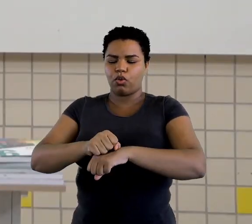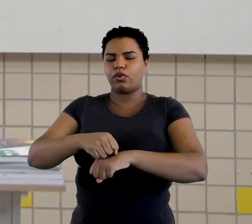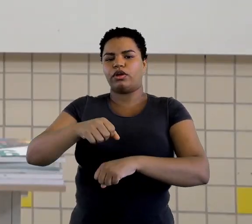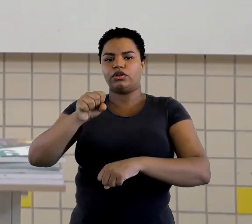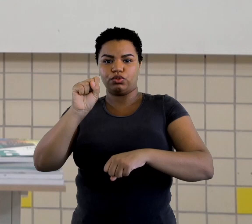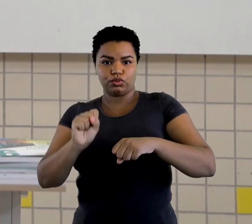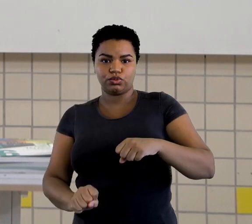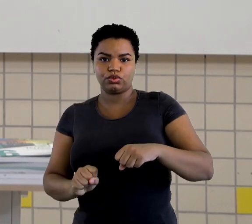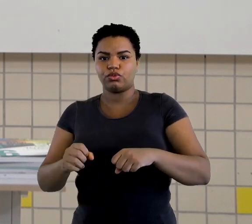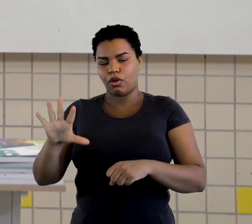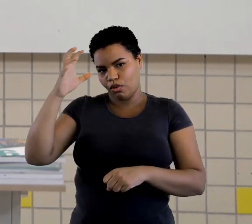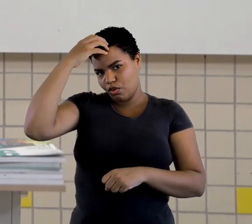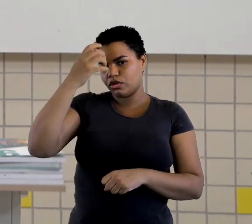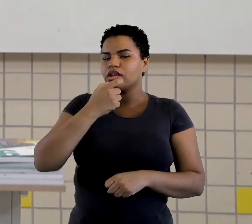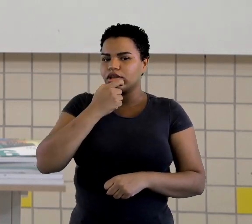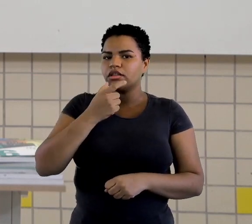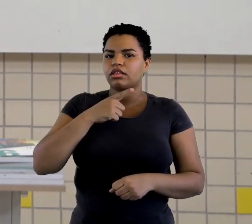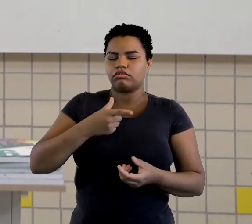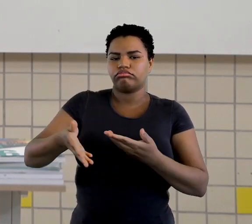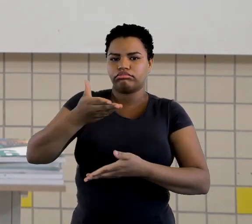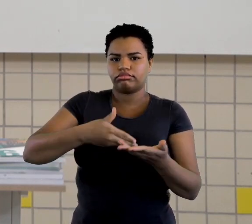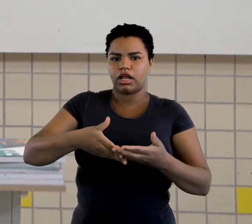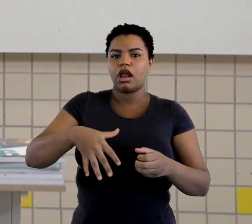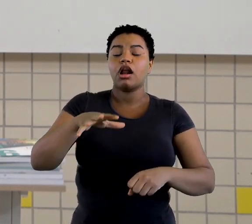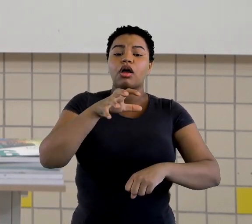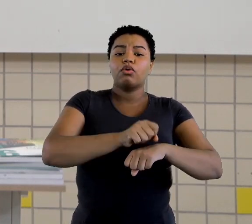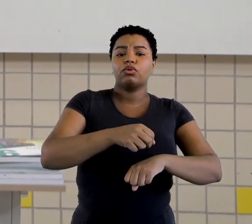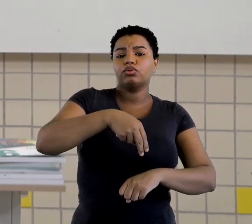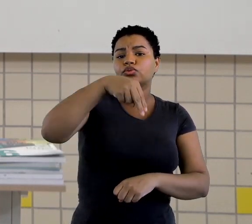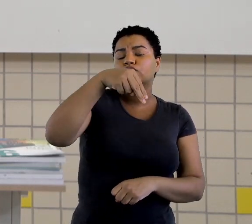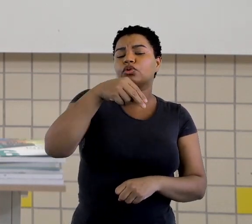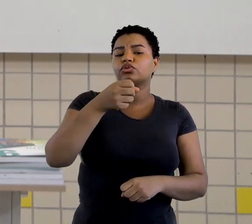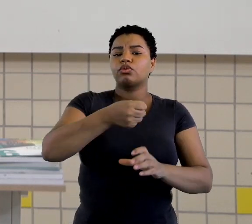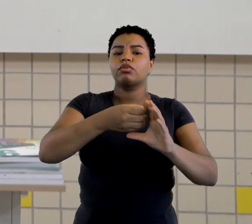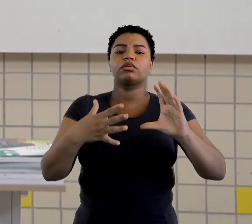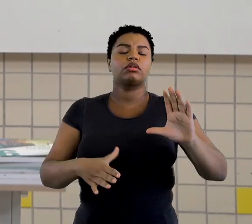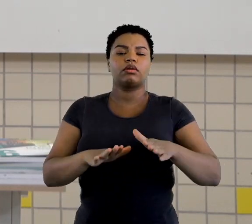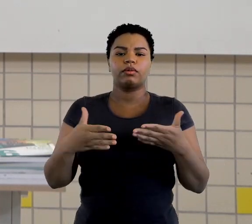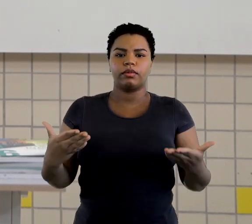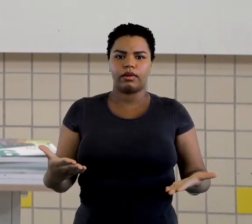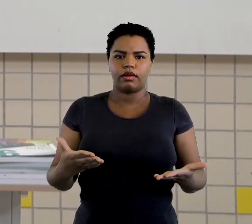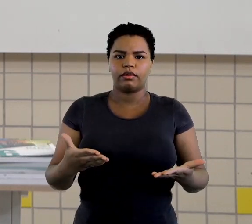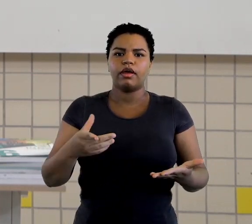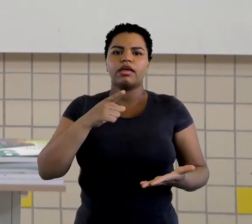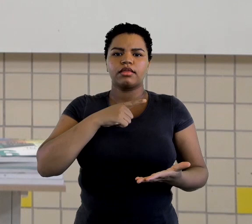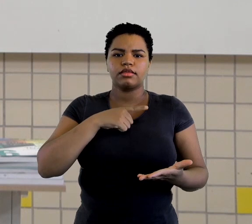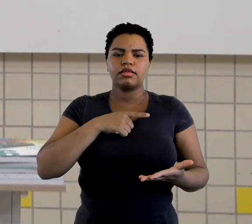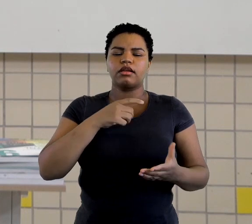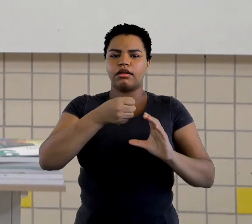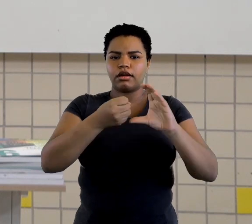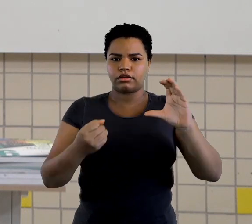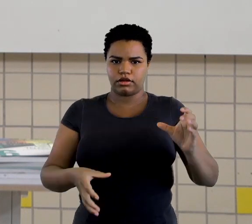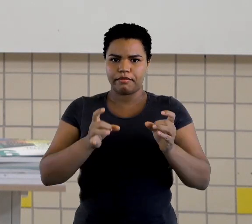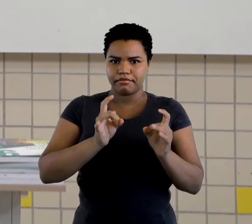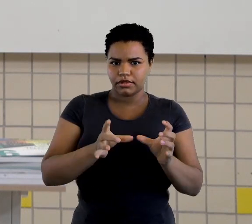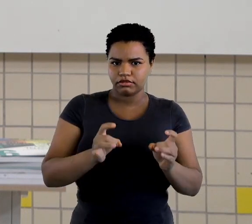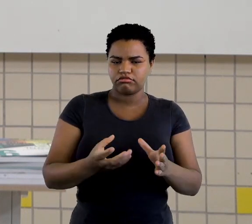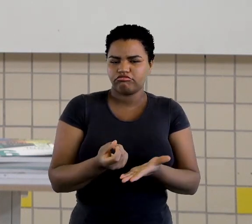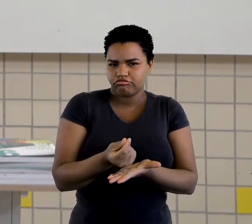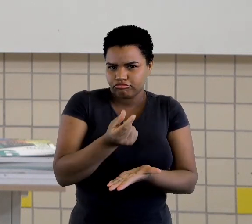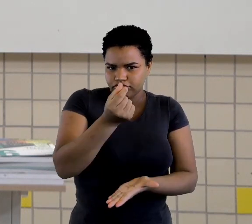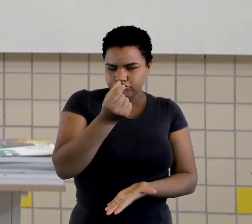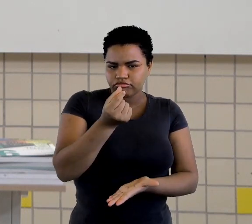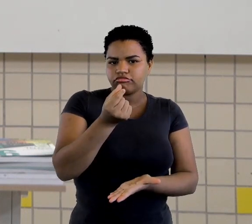do Norte? Quais as suas características? Tinha uma característica mais mercantil, mais capitalista,